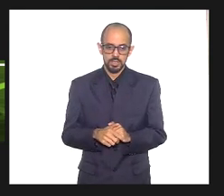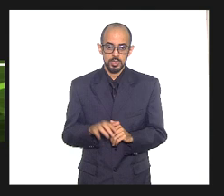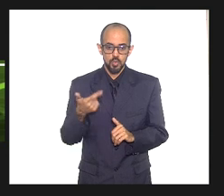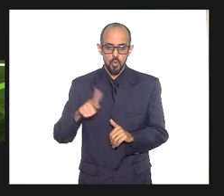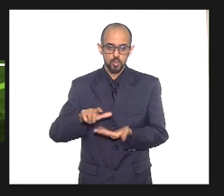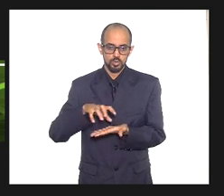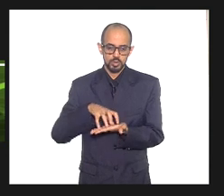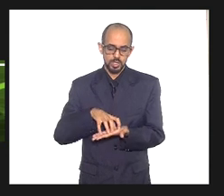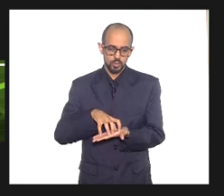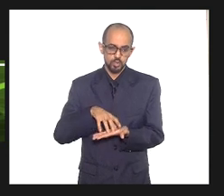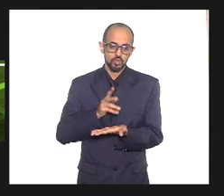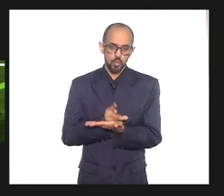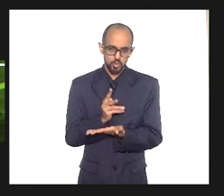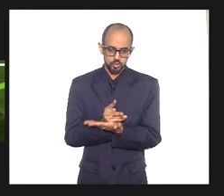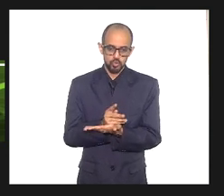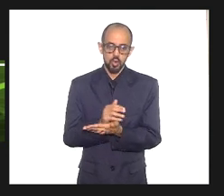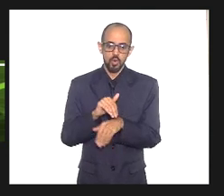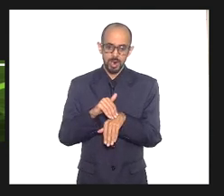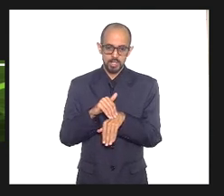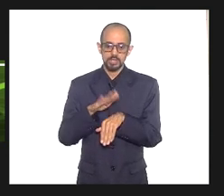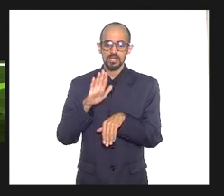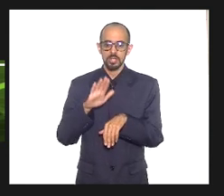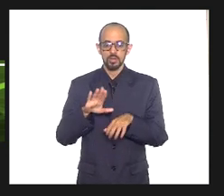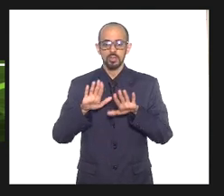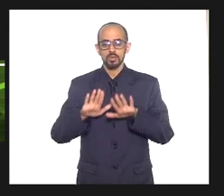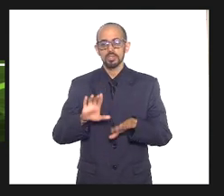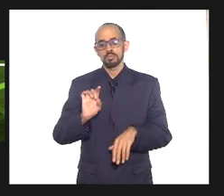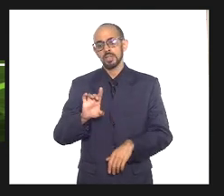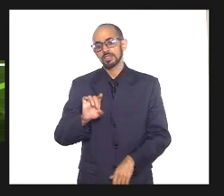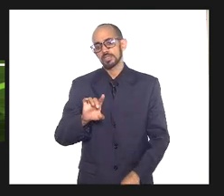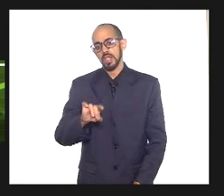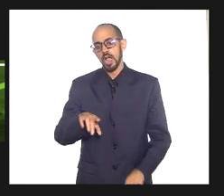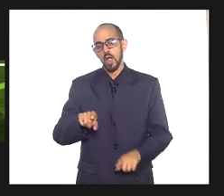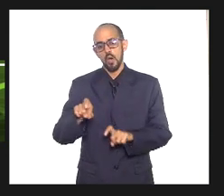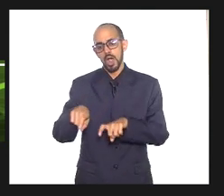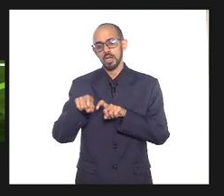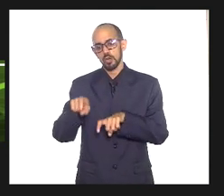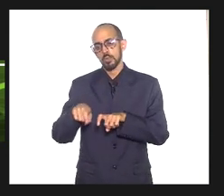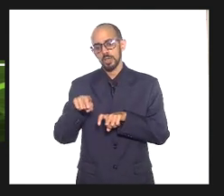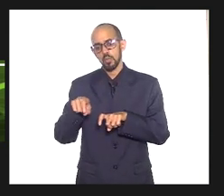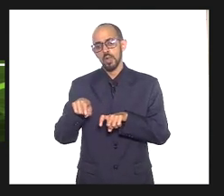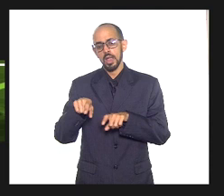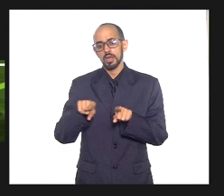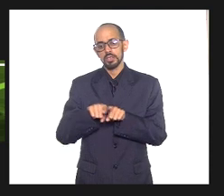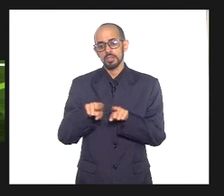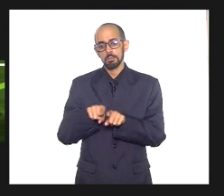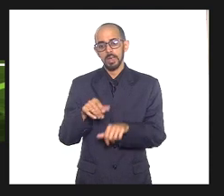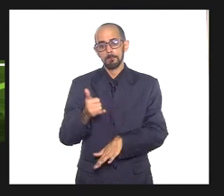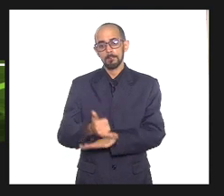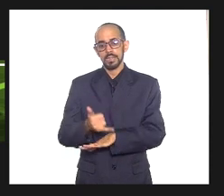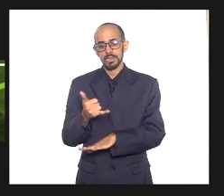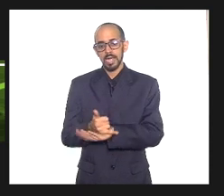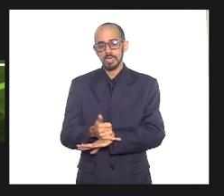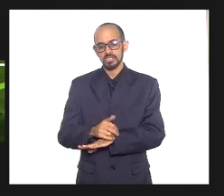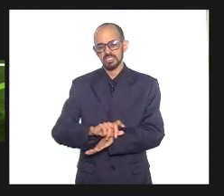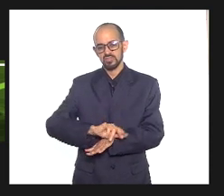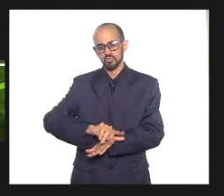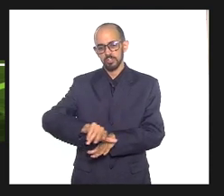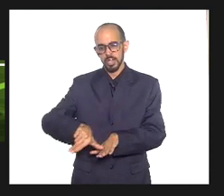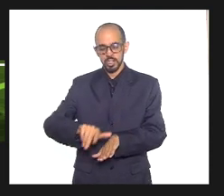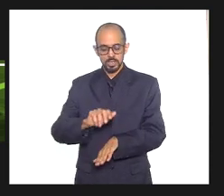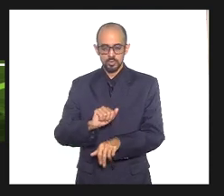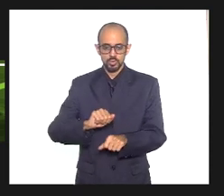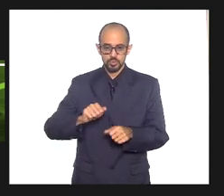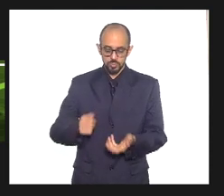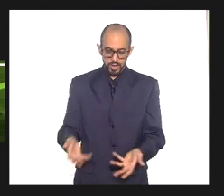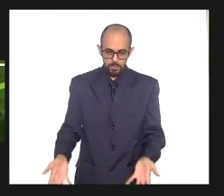setores continuam crescendo, especialmente a agropecuária e metal, que são as commodities que vêm impulsionando